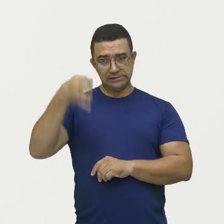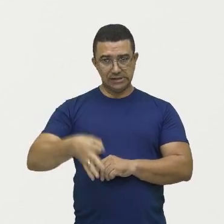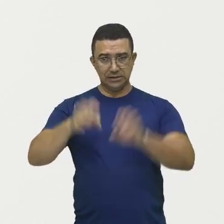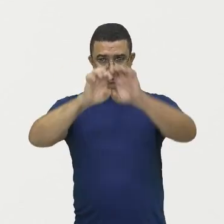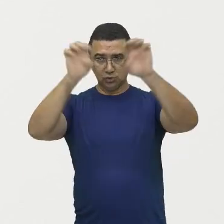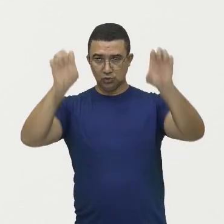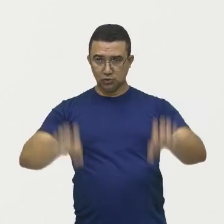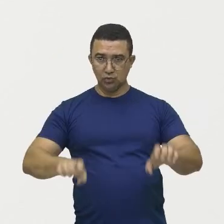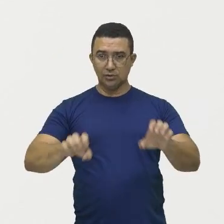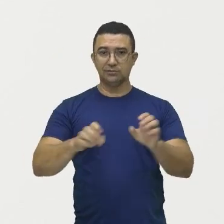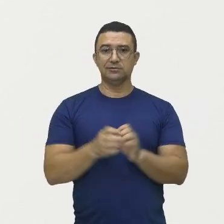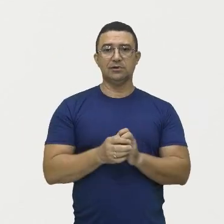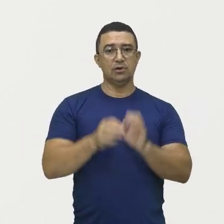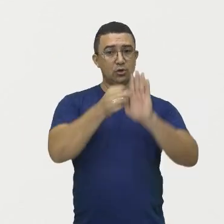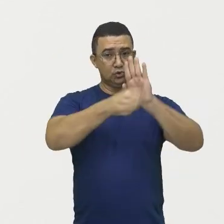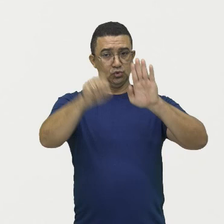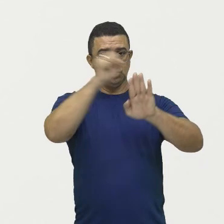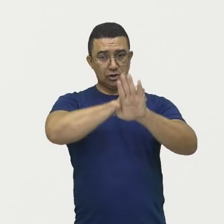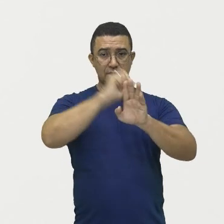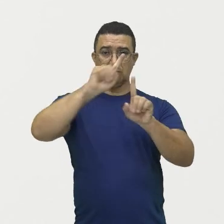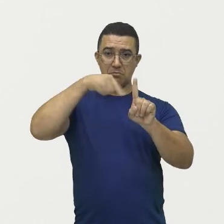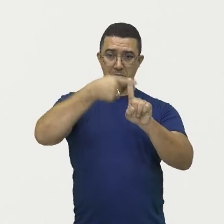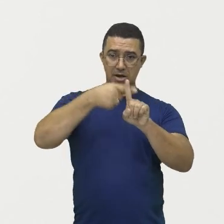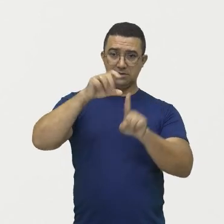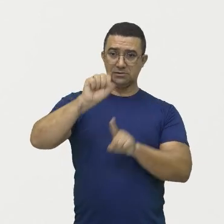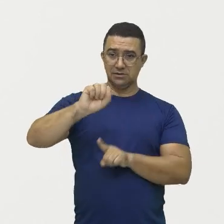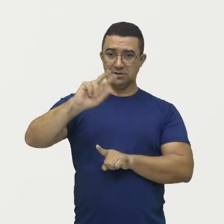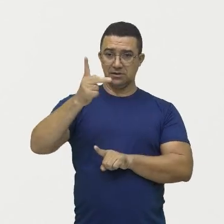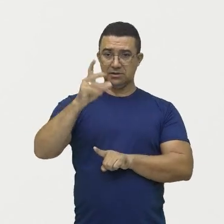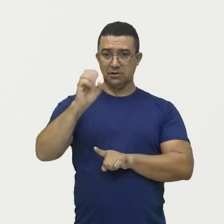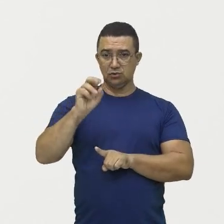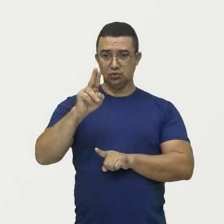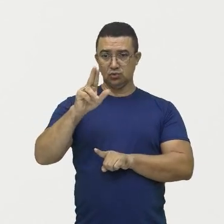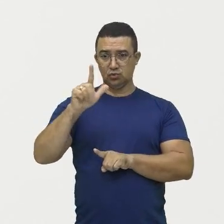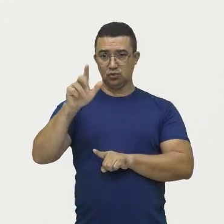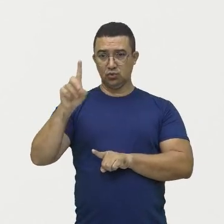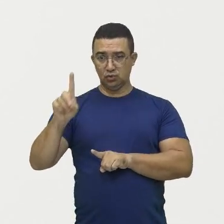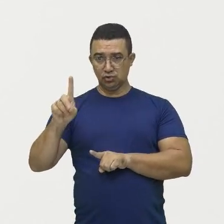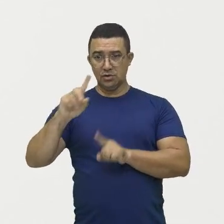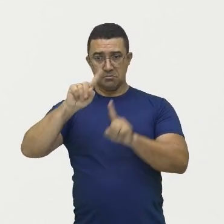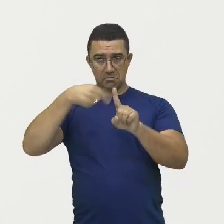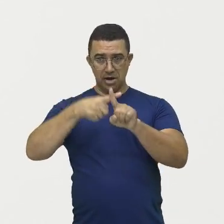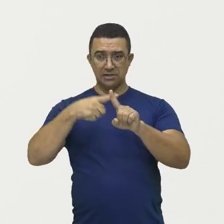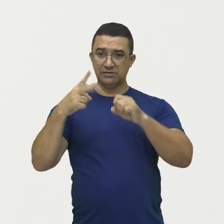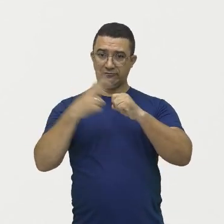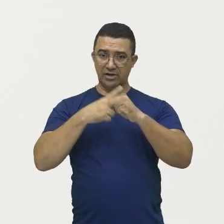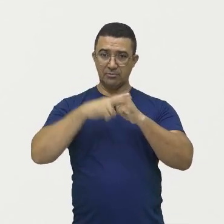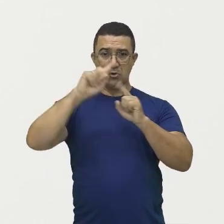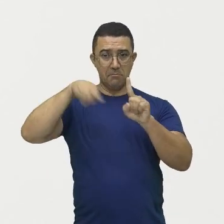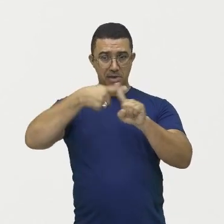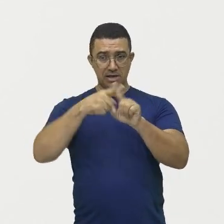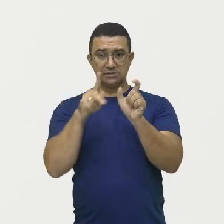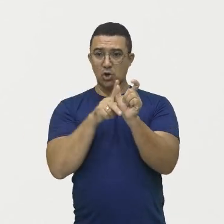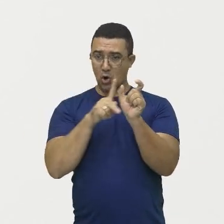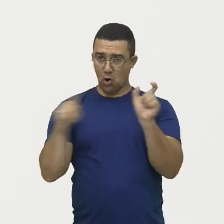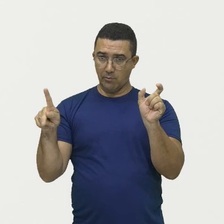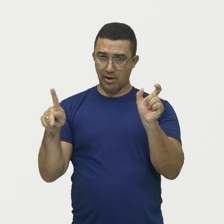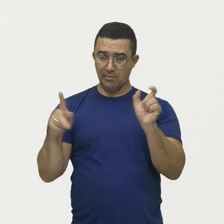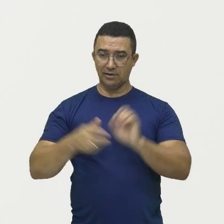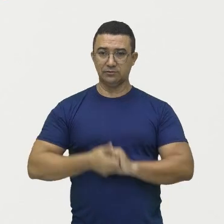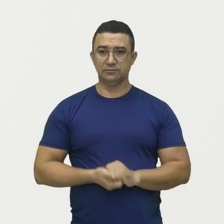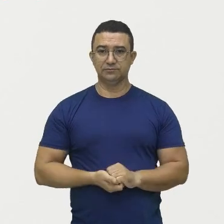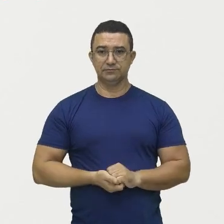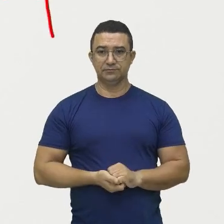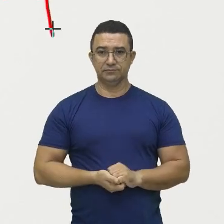mais should, mais verbo, mais complemento. O complemento aqui ele é indiferente, tá? Mas quando eu falo de verbo, gente, estou falando do verbo no